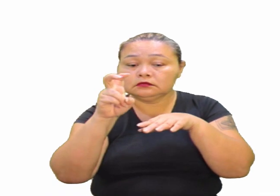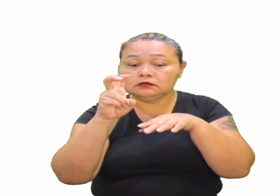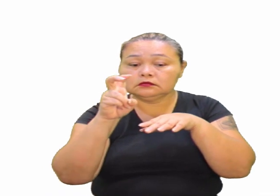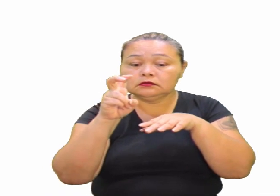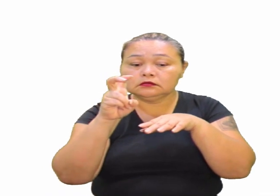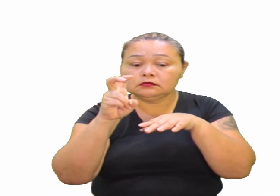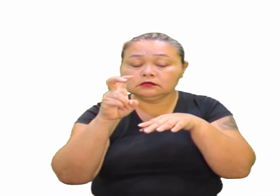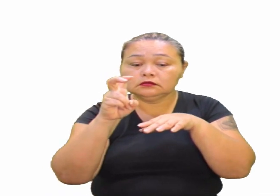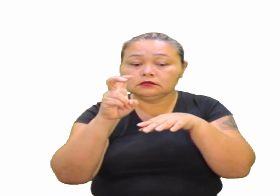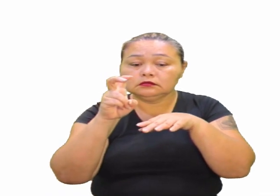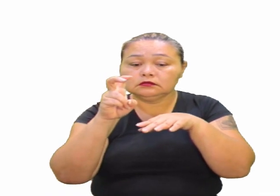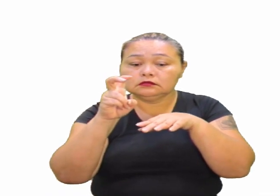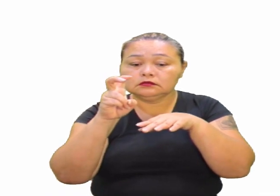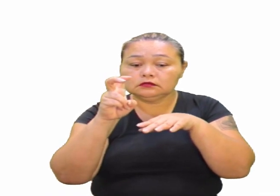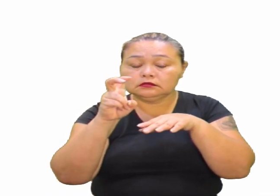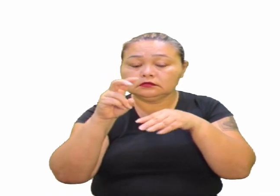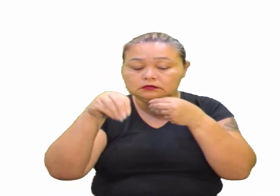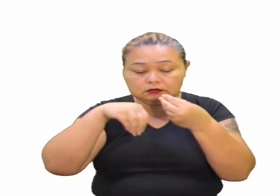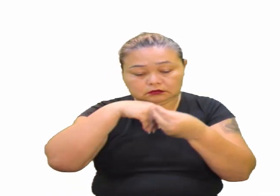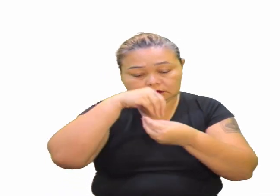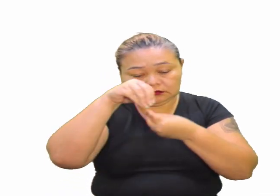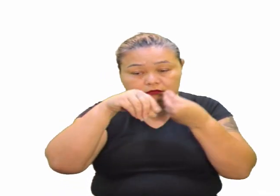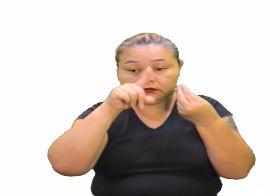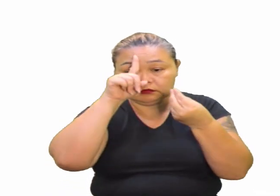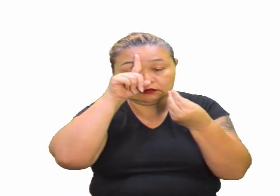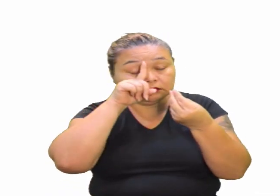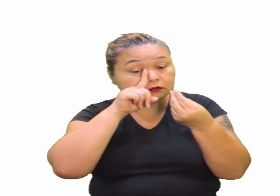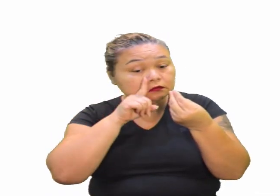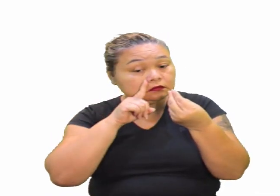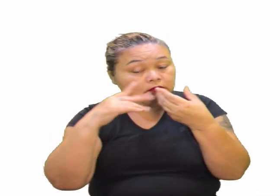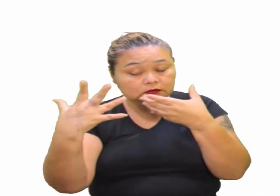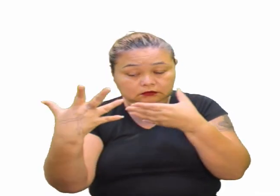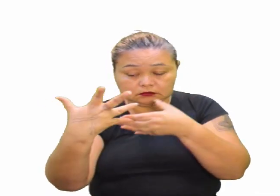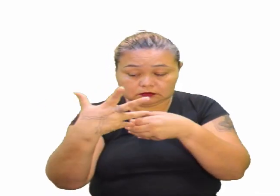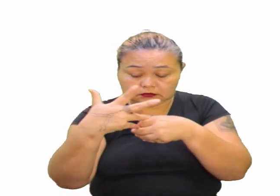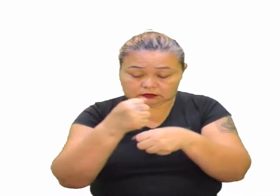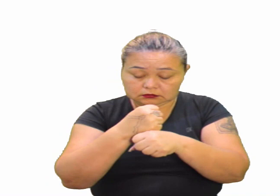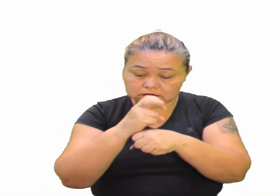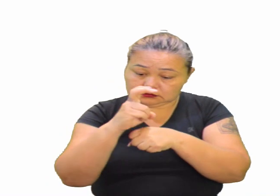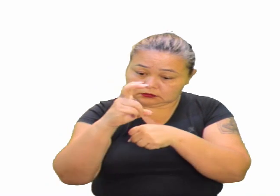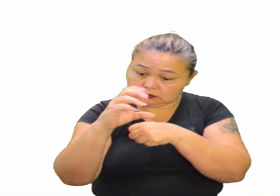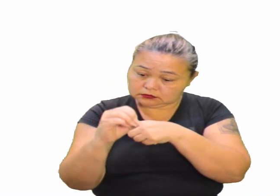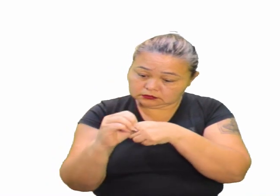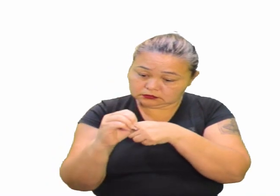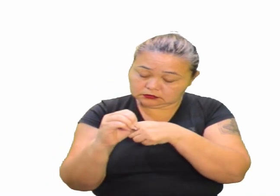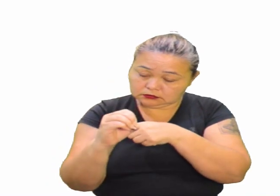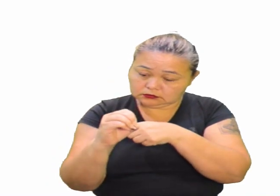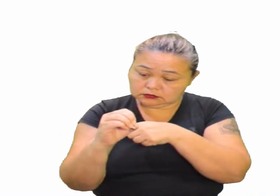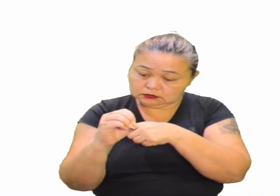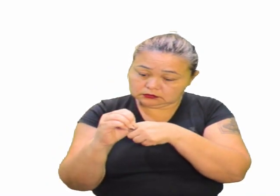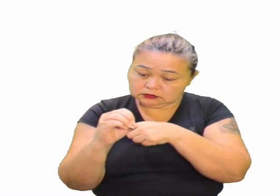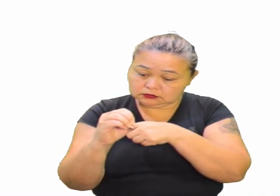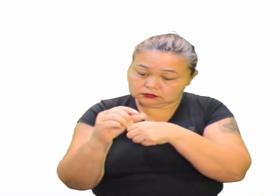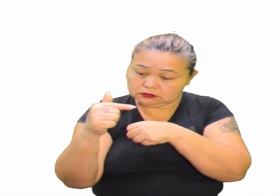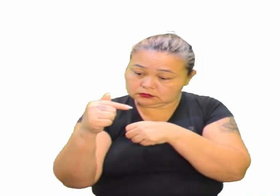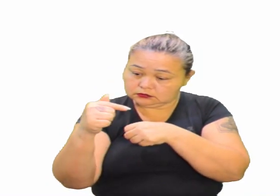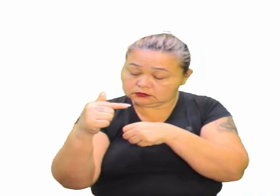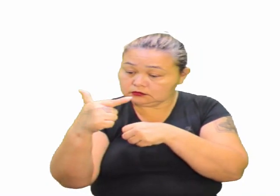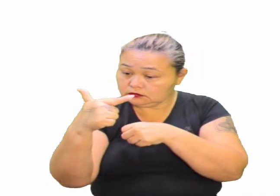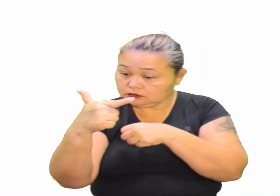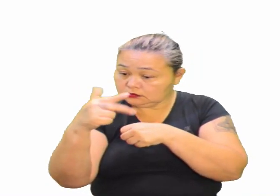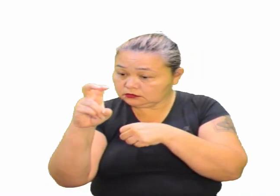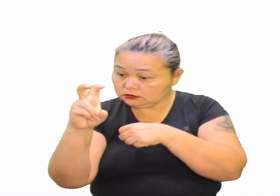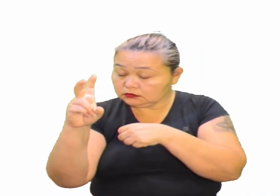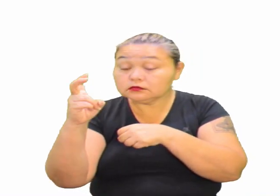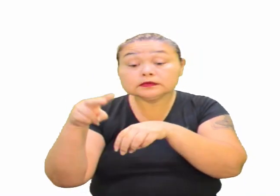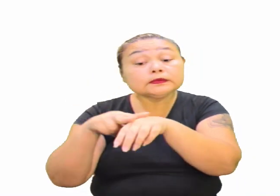25 de heterozigoto amarelo, somando dá 50, e 25 de